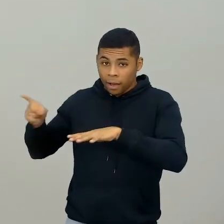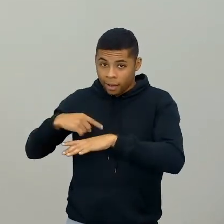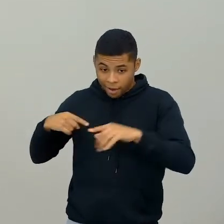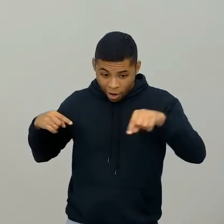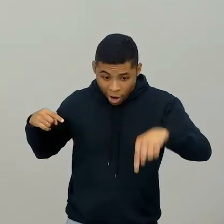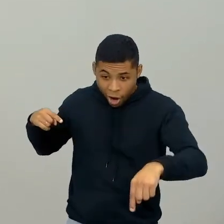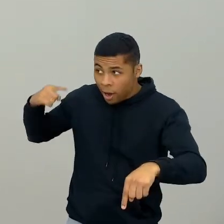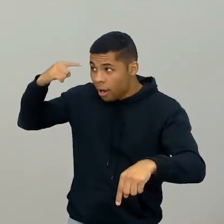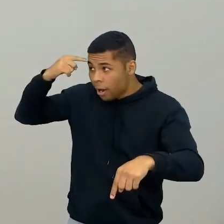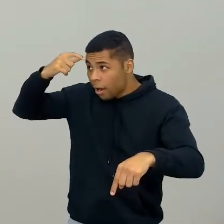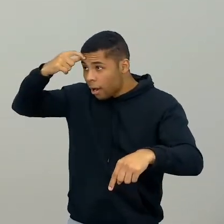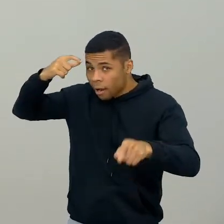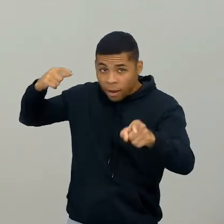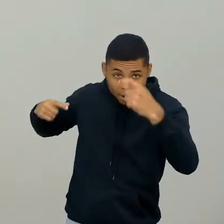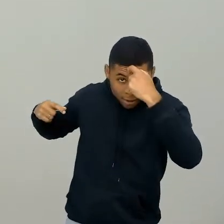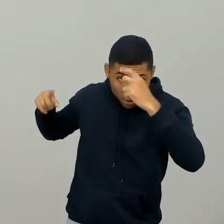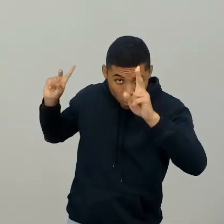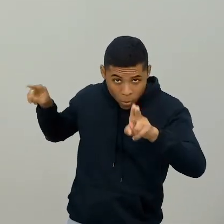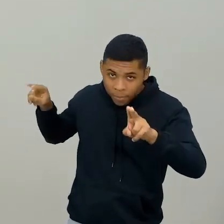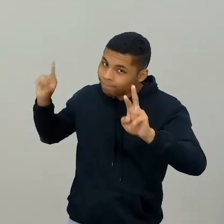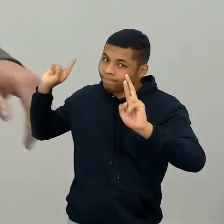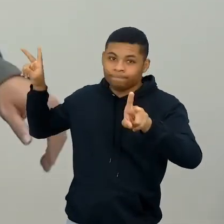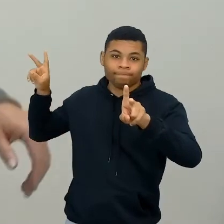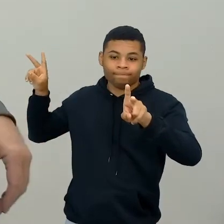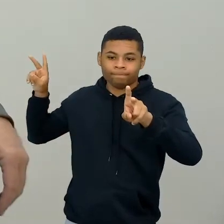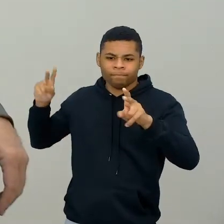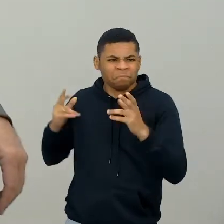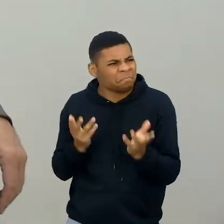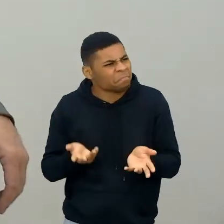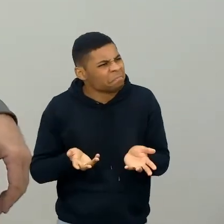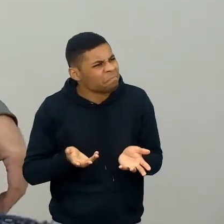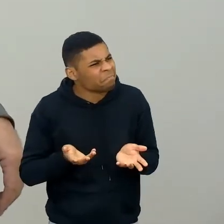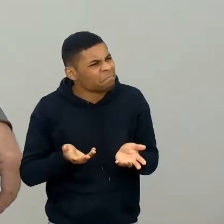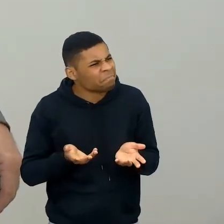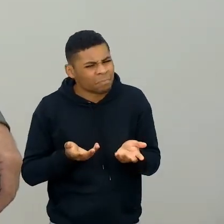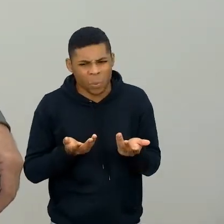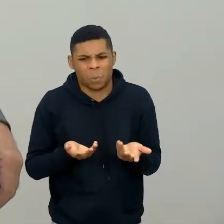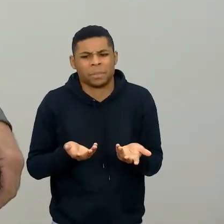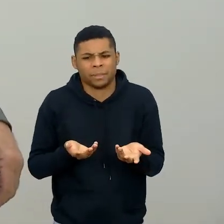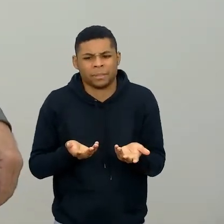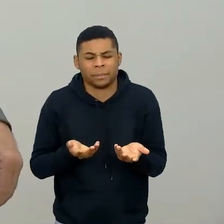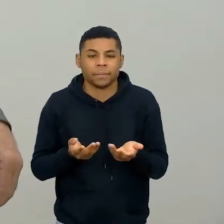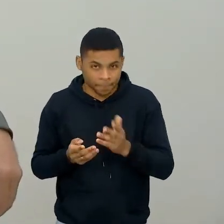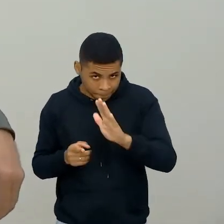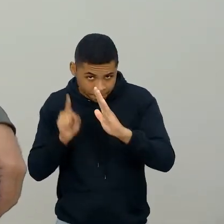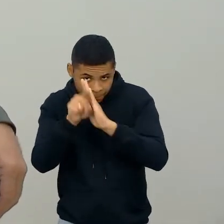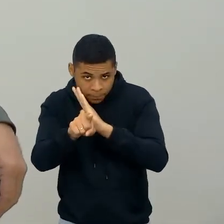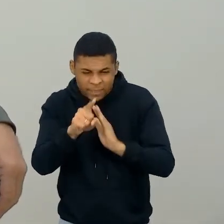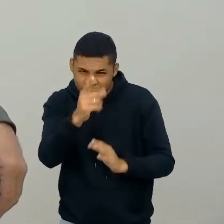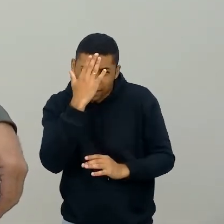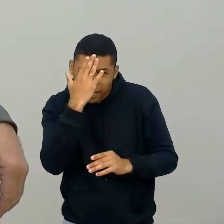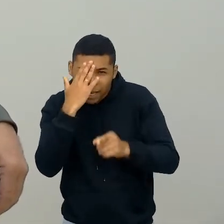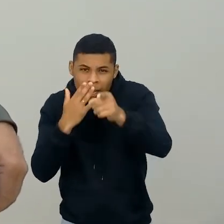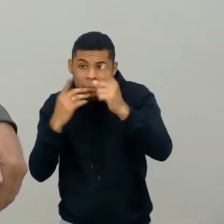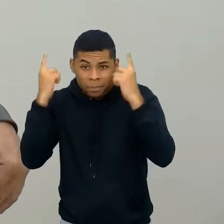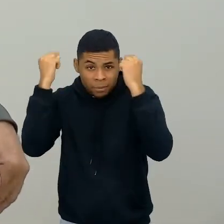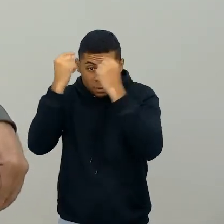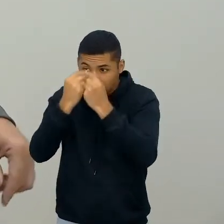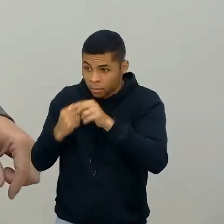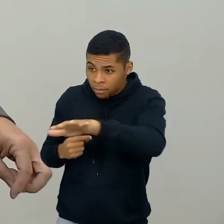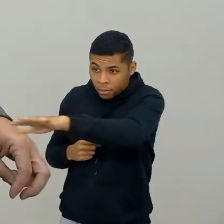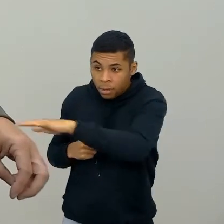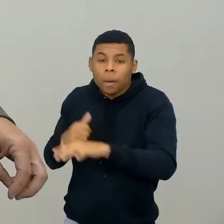E cracia significa forma de governo. Alto lá! Eu falei que a democracia